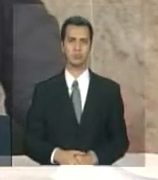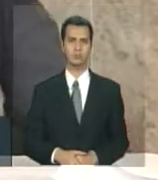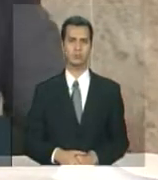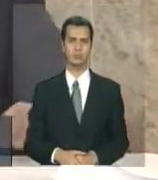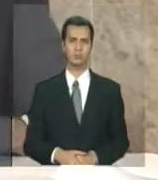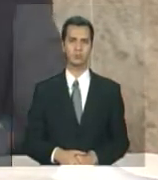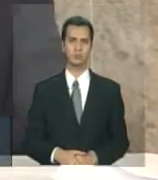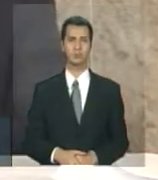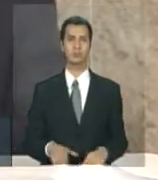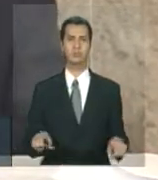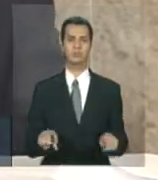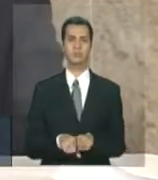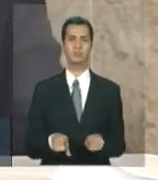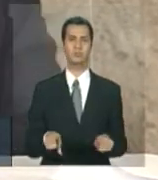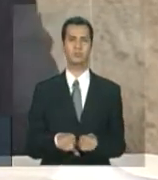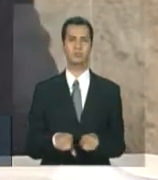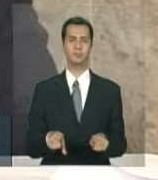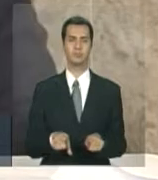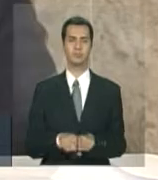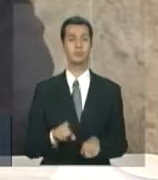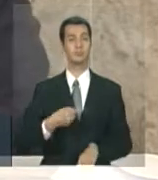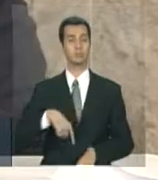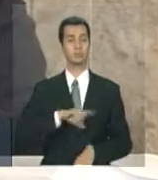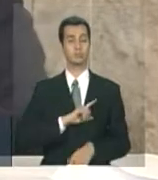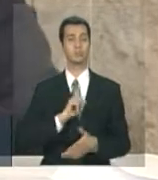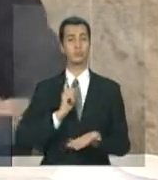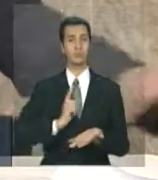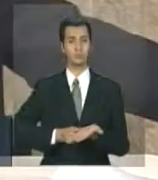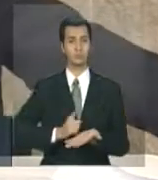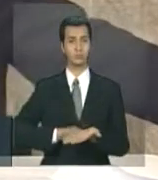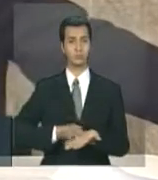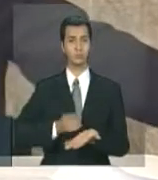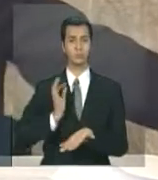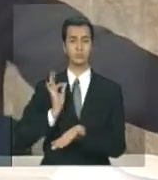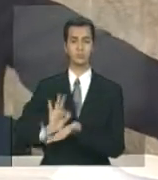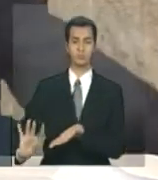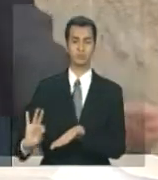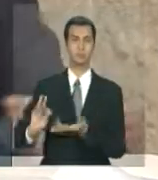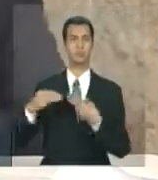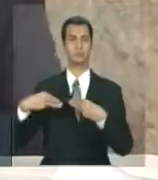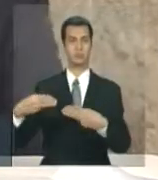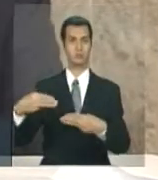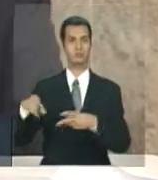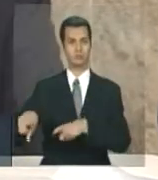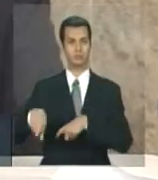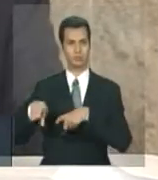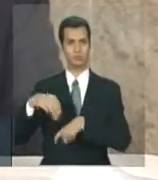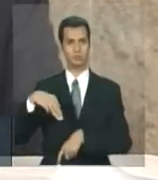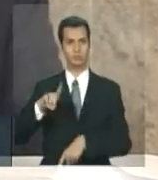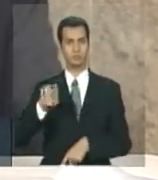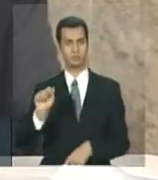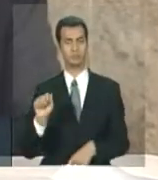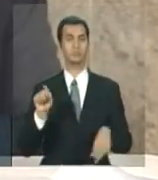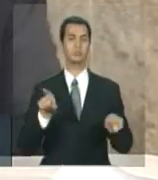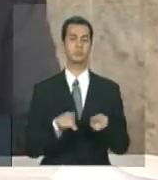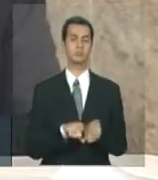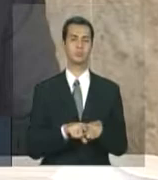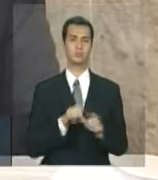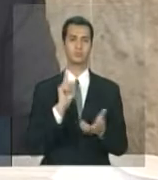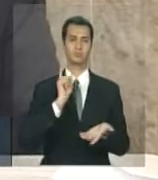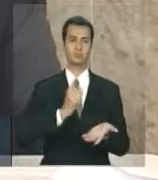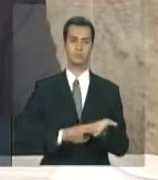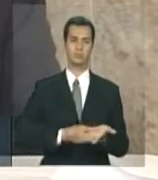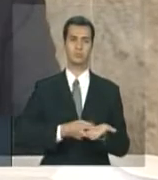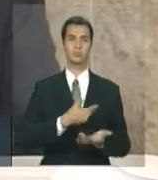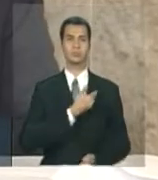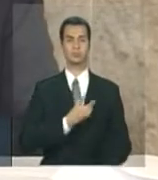também definimos a assinatura de programas conjuntos com o Ministério do Desenvolvimento Agrário, com o governo no